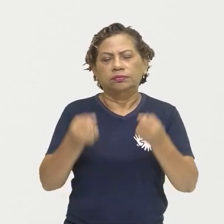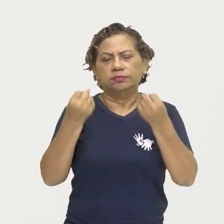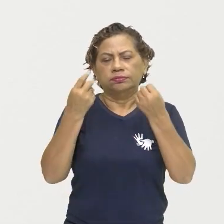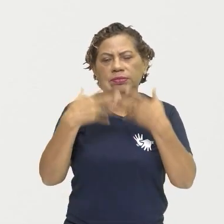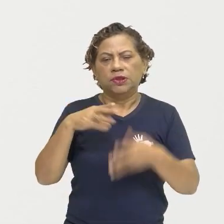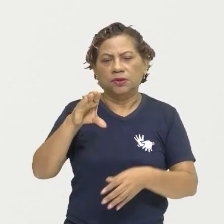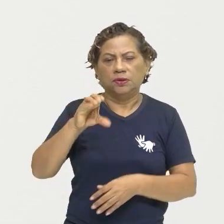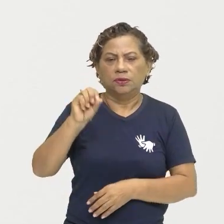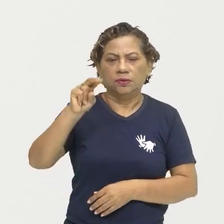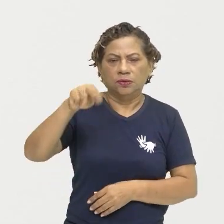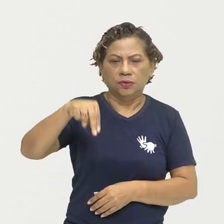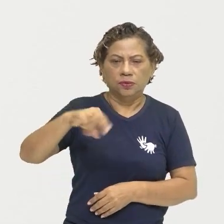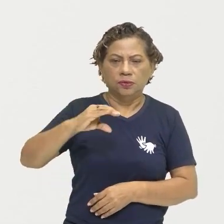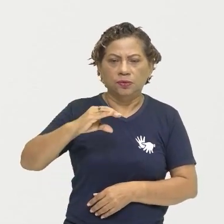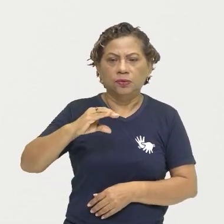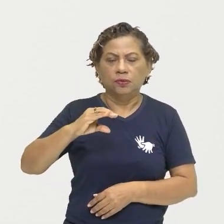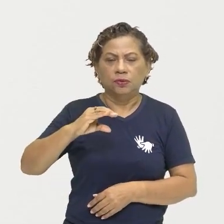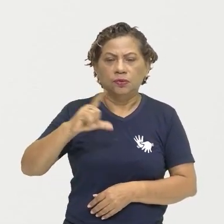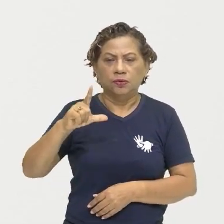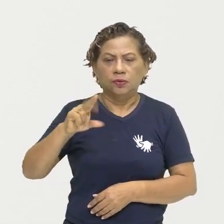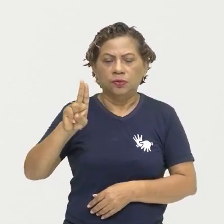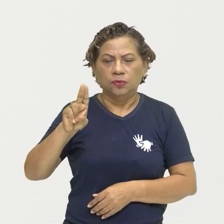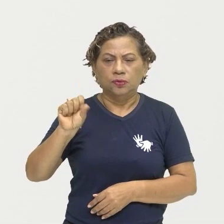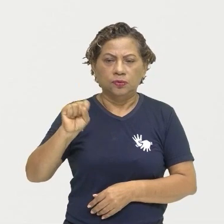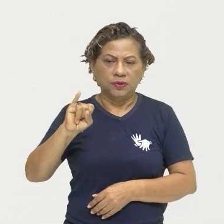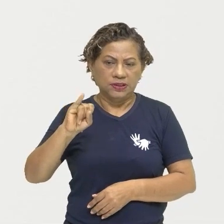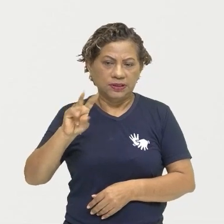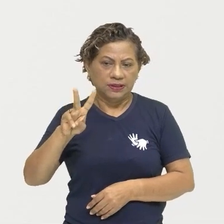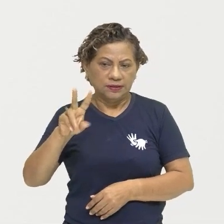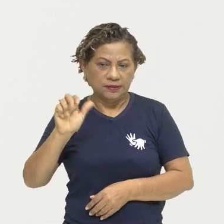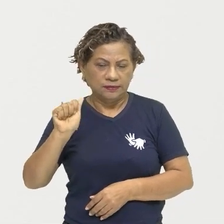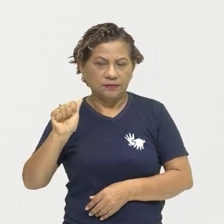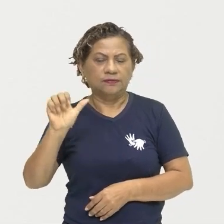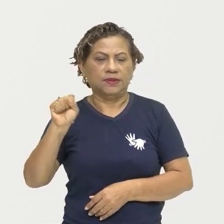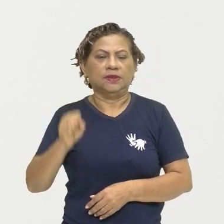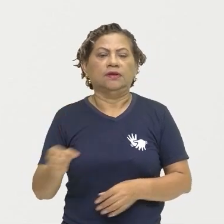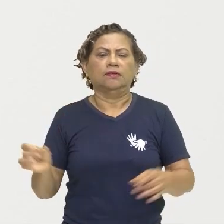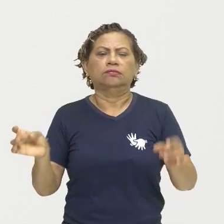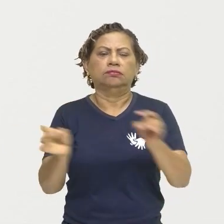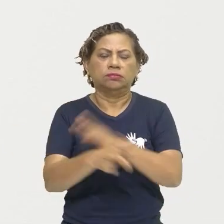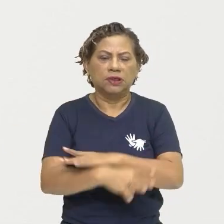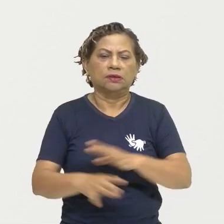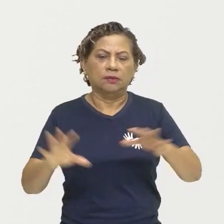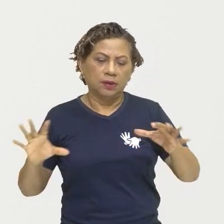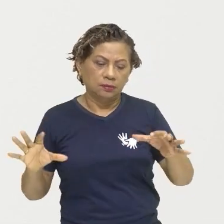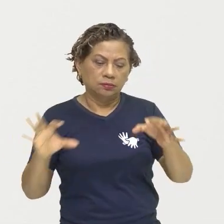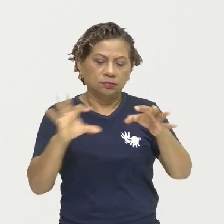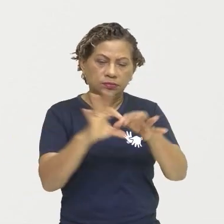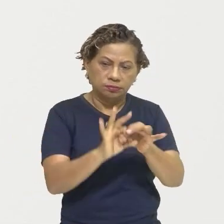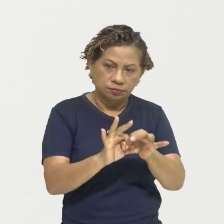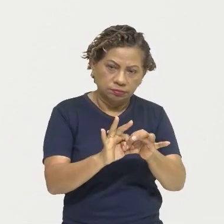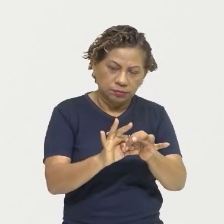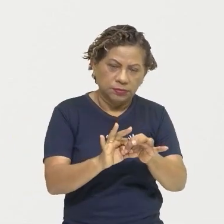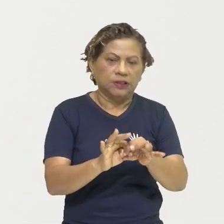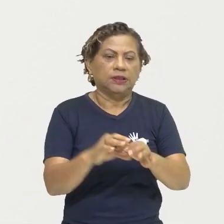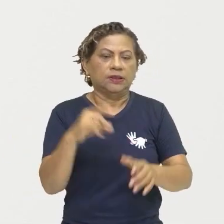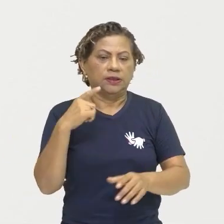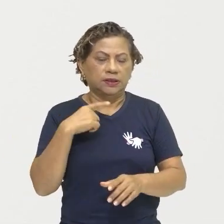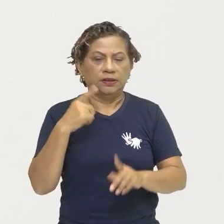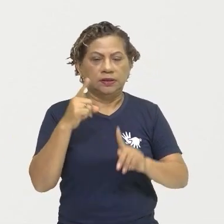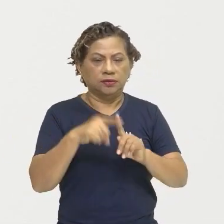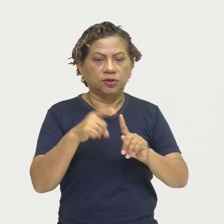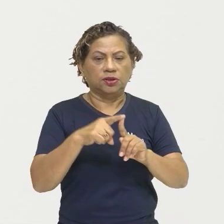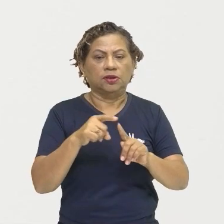o próprio nome já está dizendo, de conclusão, de finalizar algo. Ligam orações das quais a